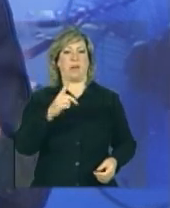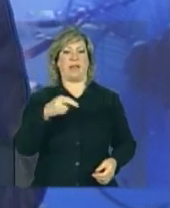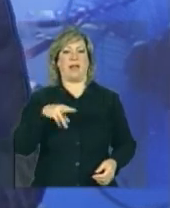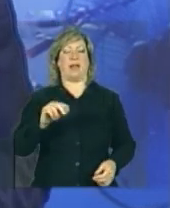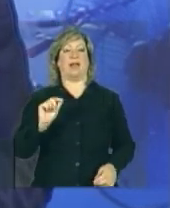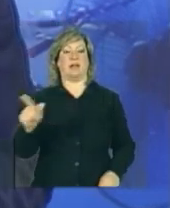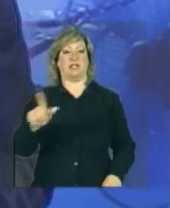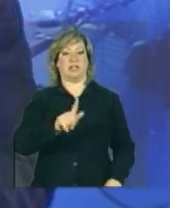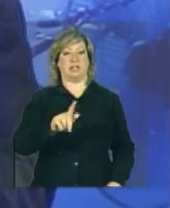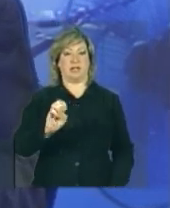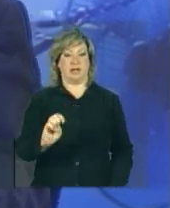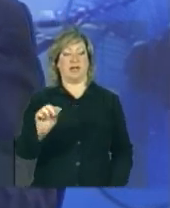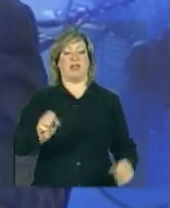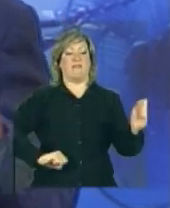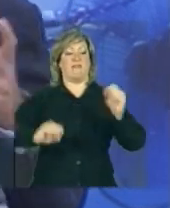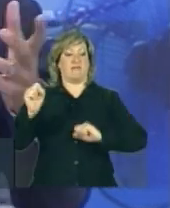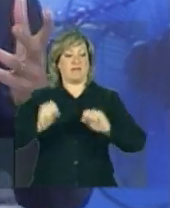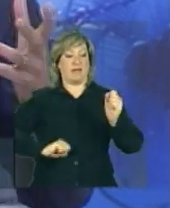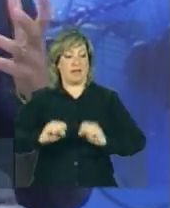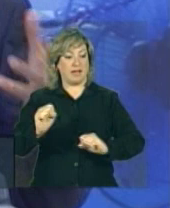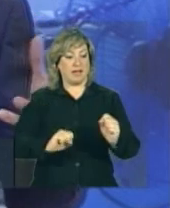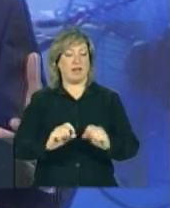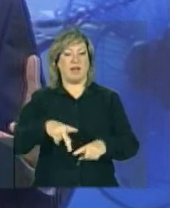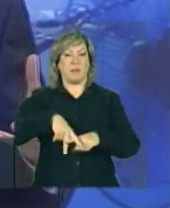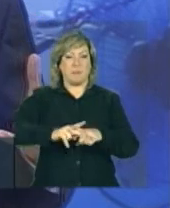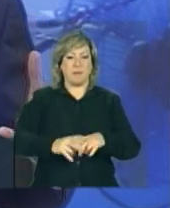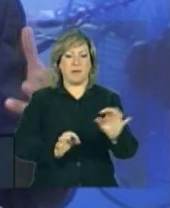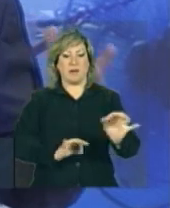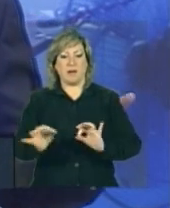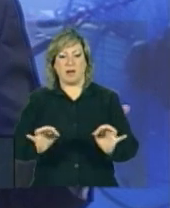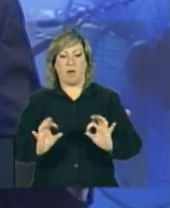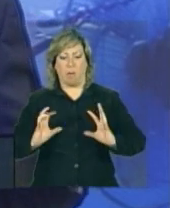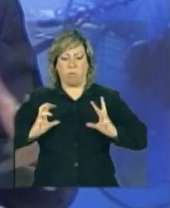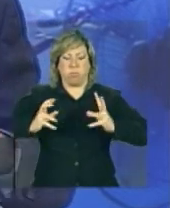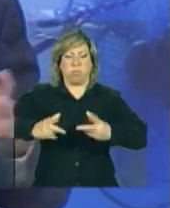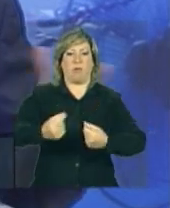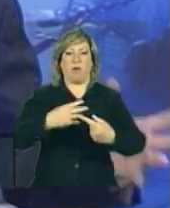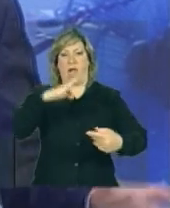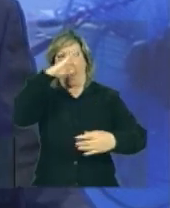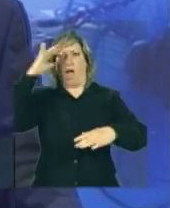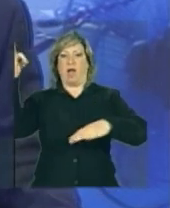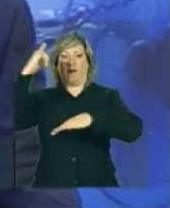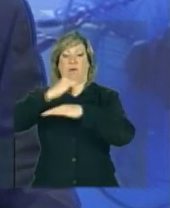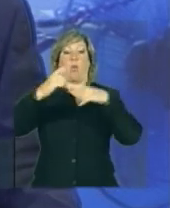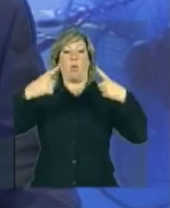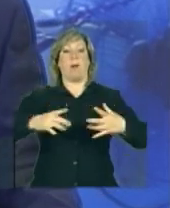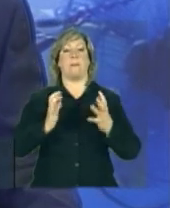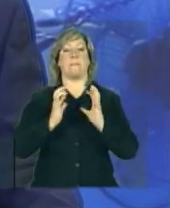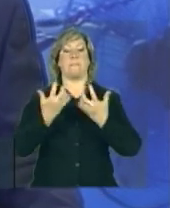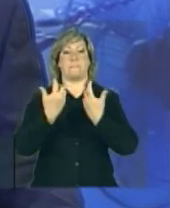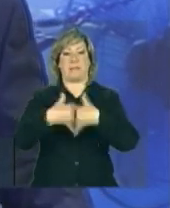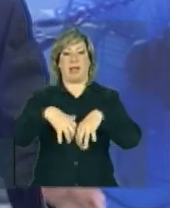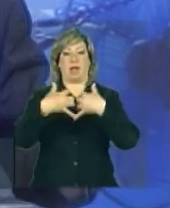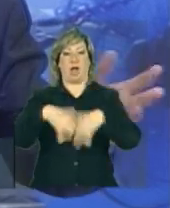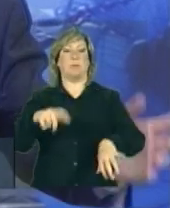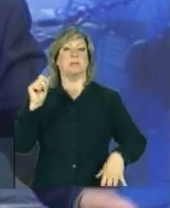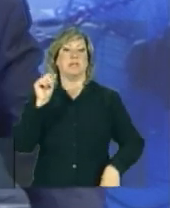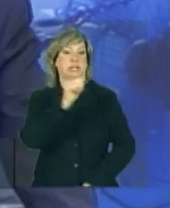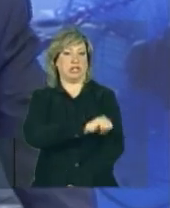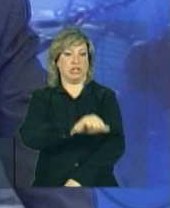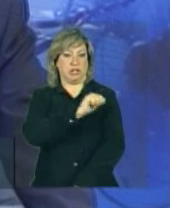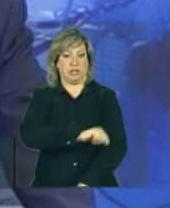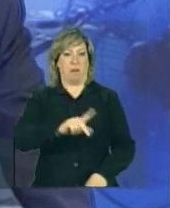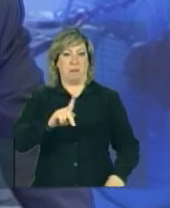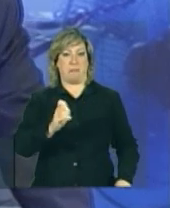fábrica de reparação de motores de avião, que é a Selma, que é localizada em Petrópolis, no Rio de Janeiro, para que esses